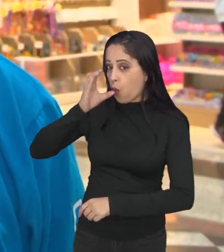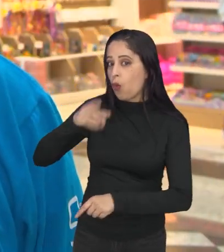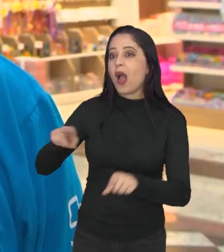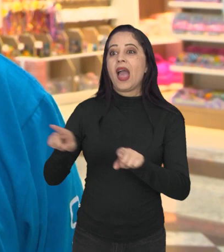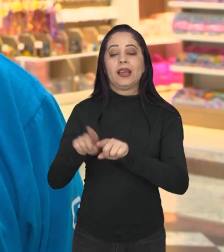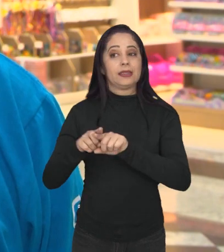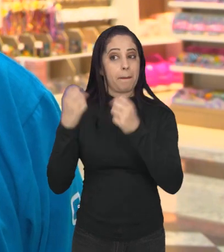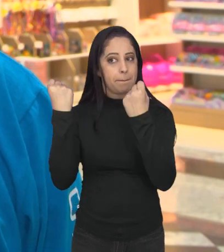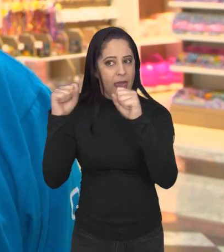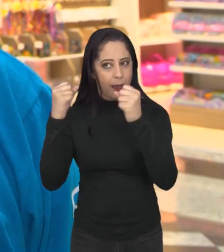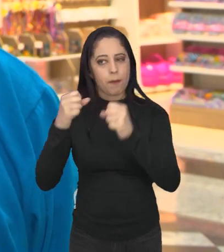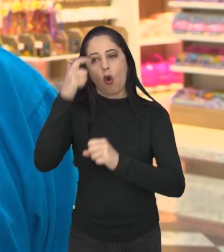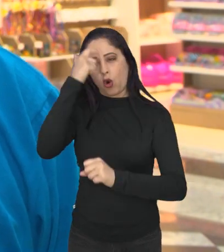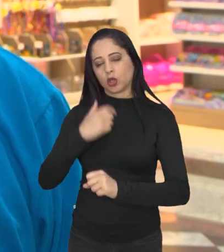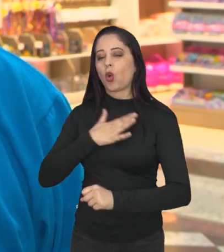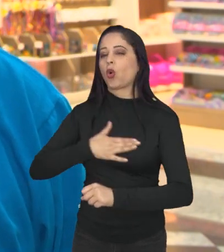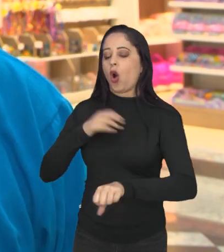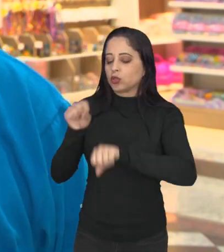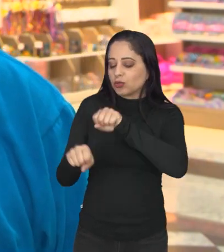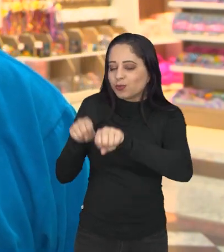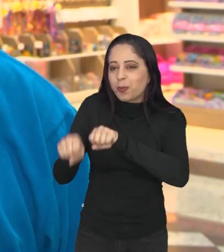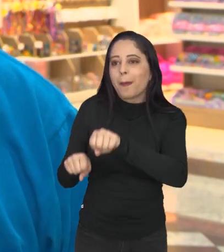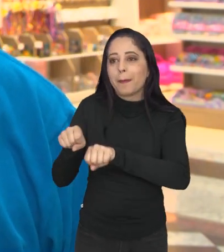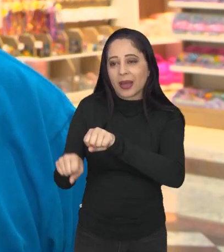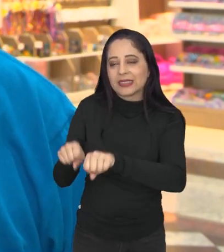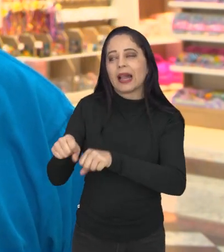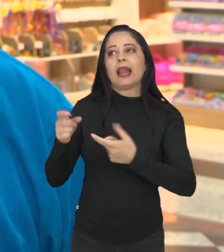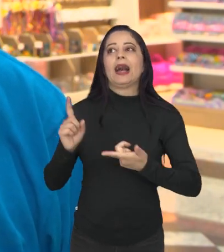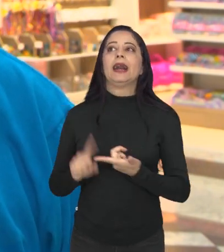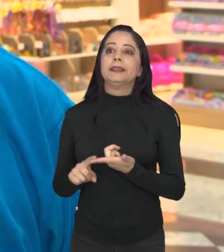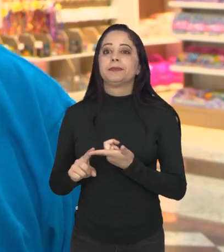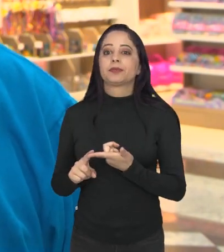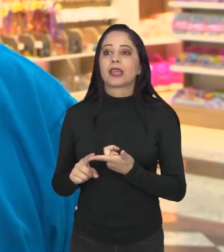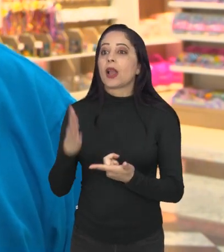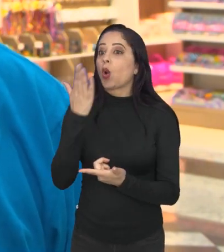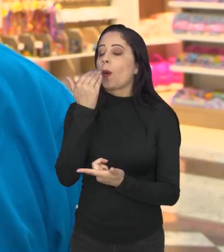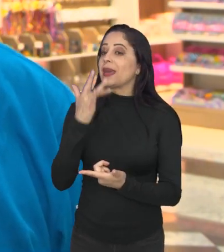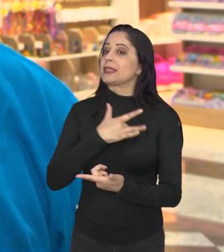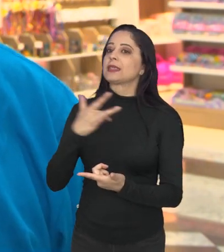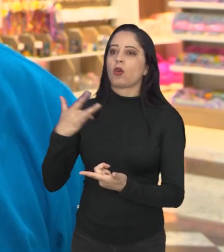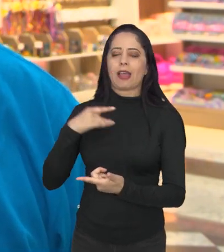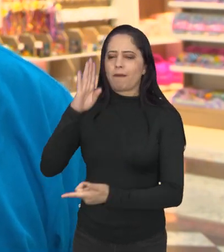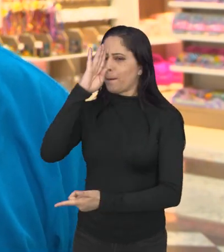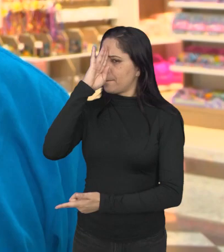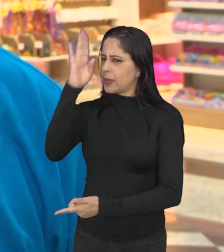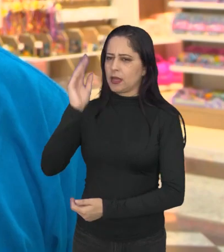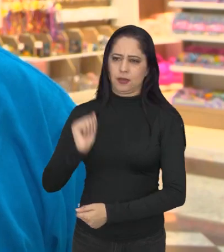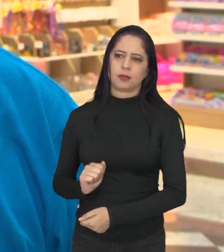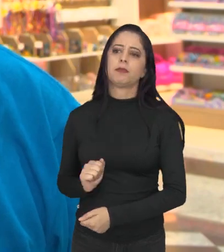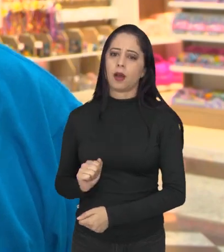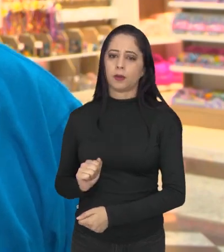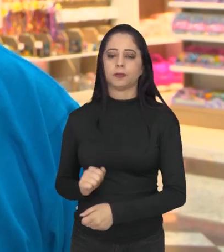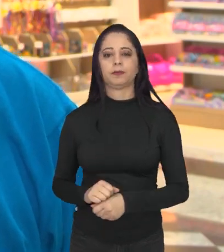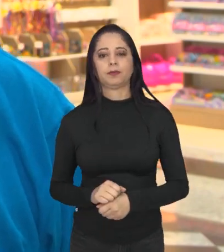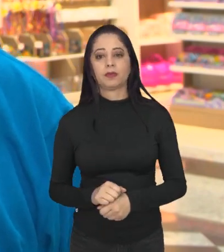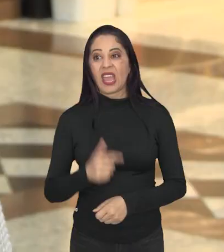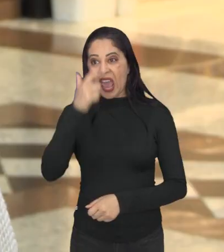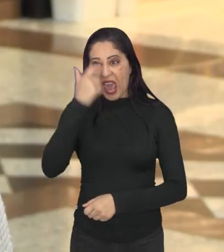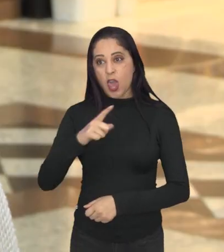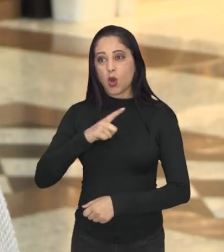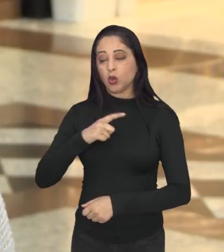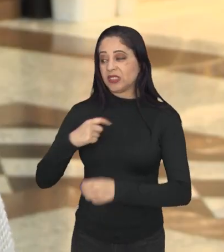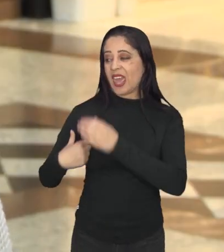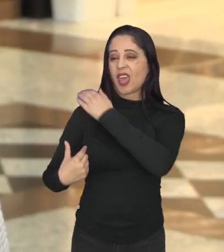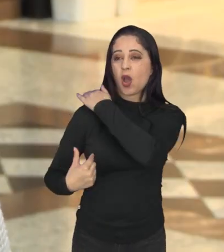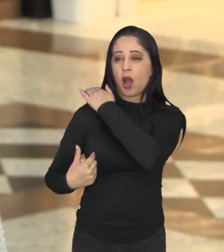continua com a minha prática de esporte que eu gosto de pedalar né e alimentação a principal alimentação né